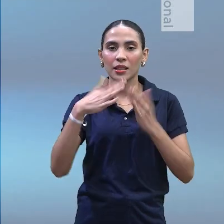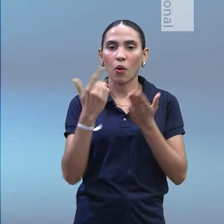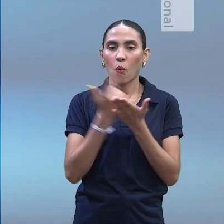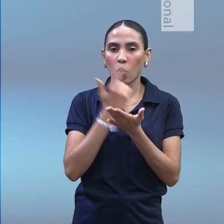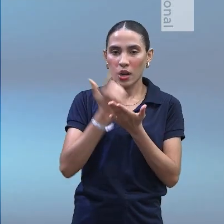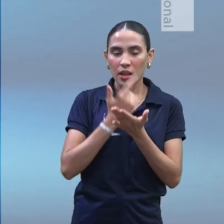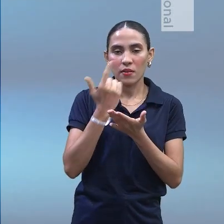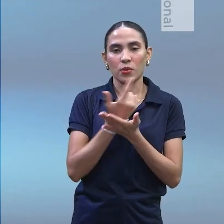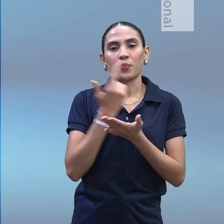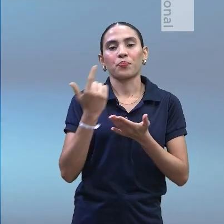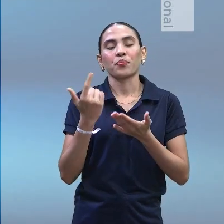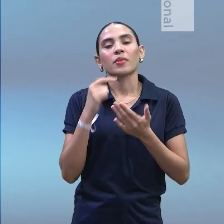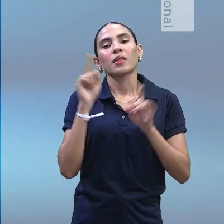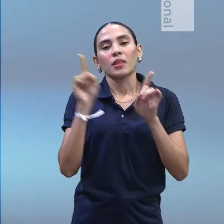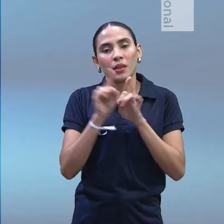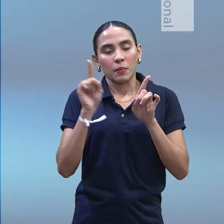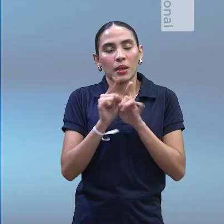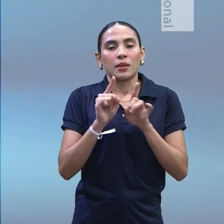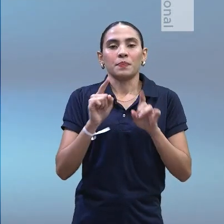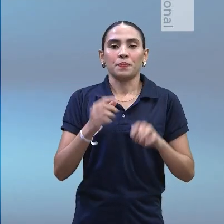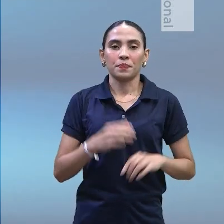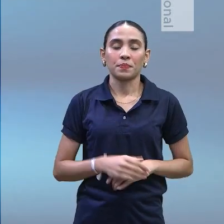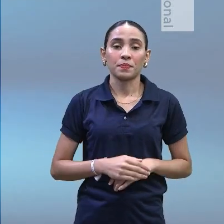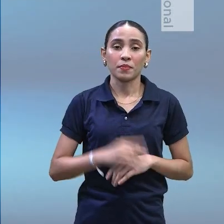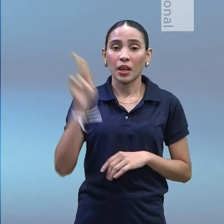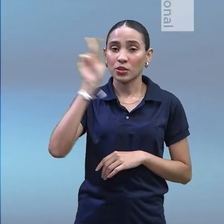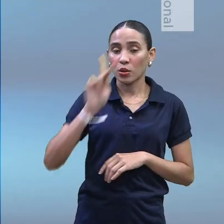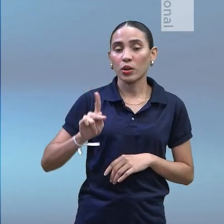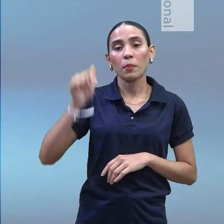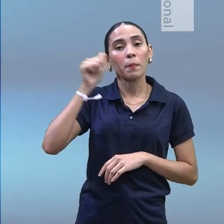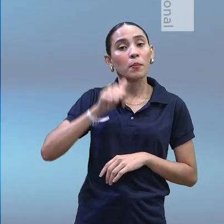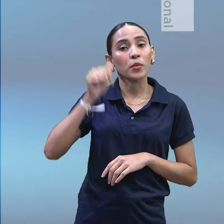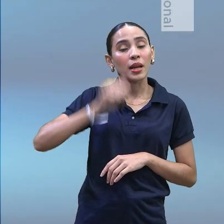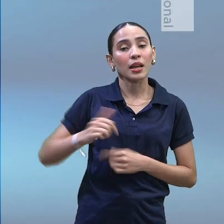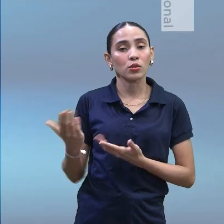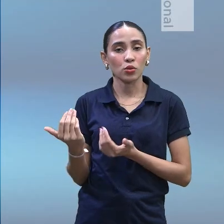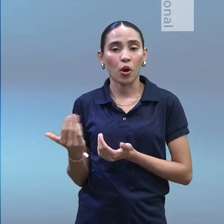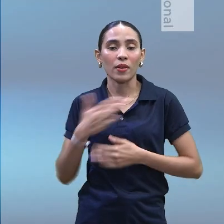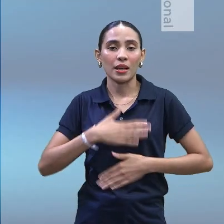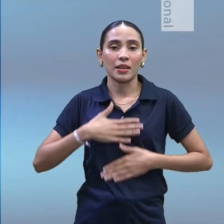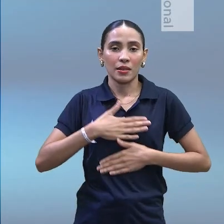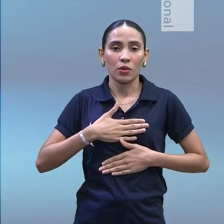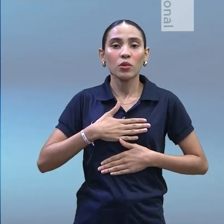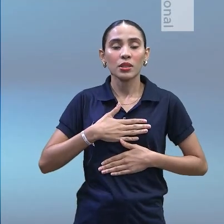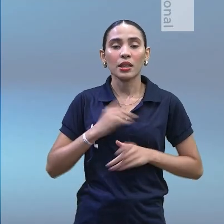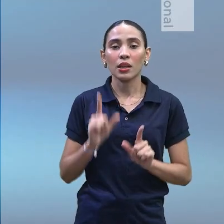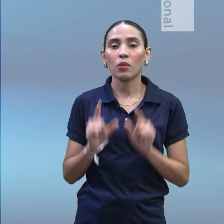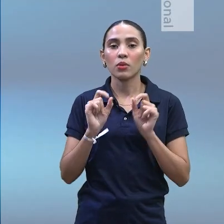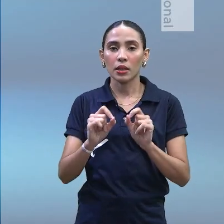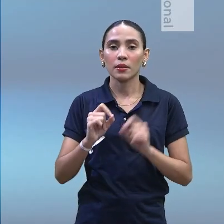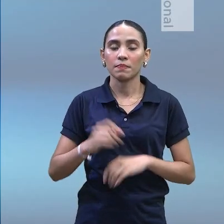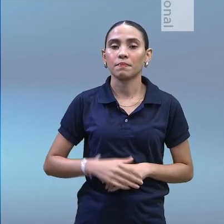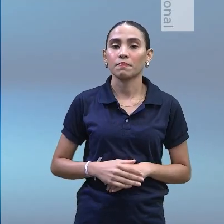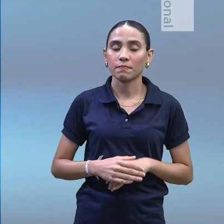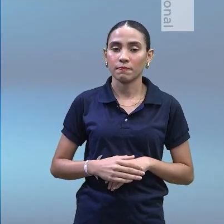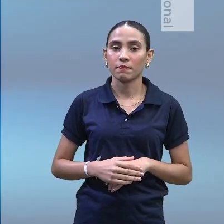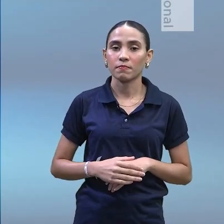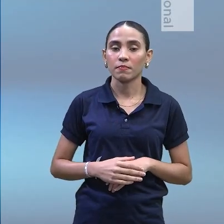obra, que é A Hora da Estrela, também é a história de uma moça, né, que ela gostaria de